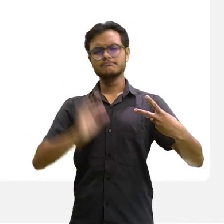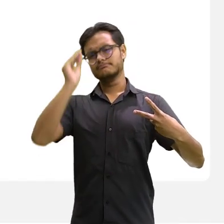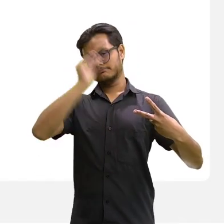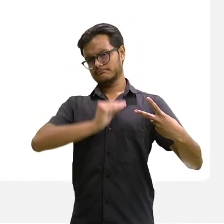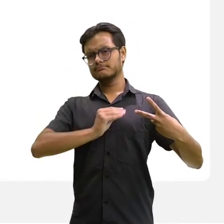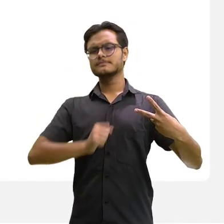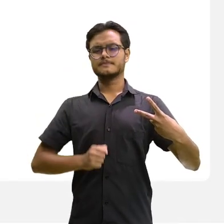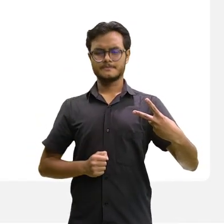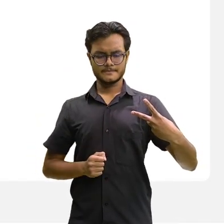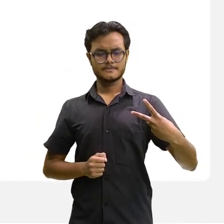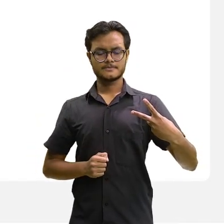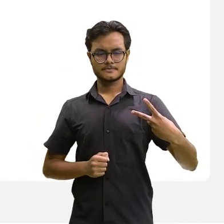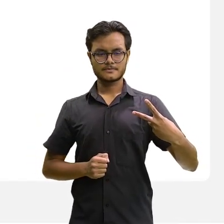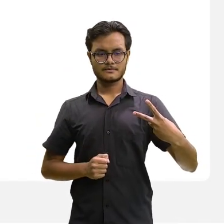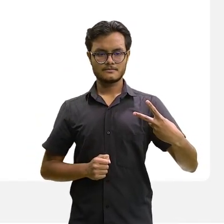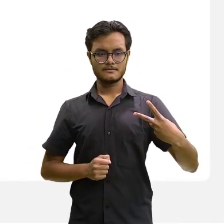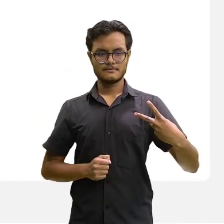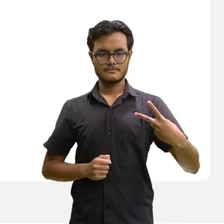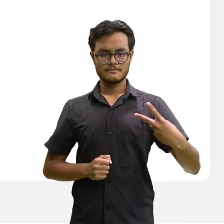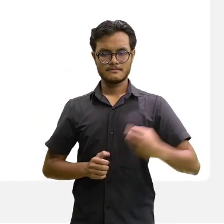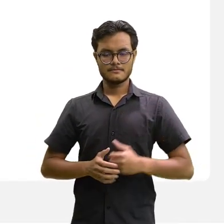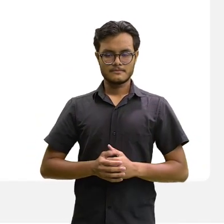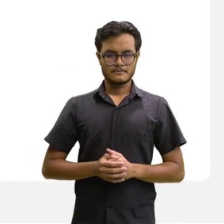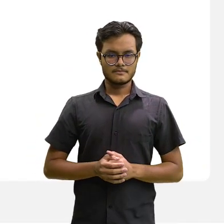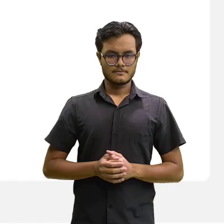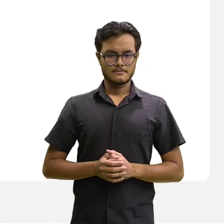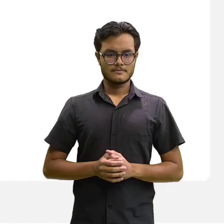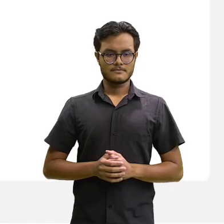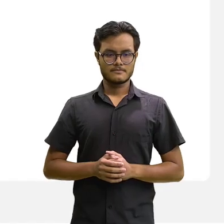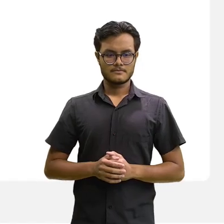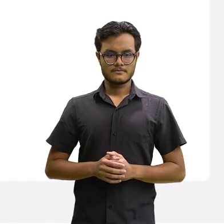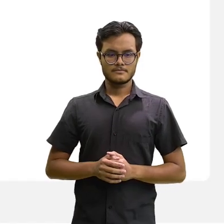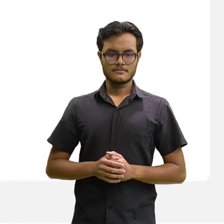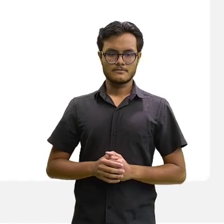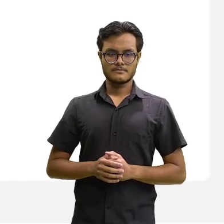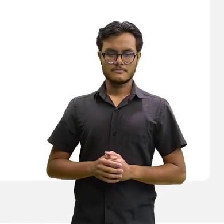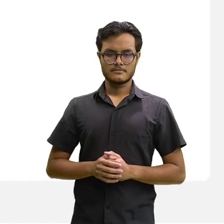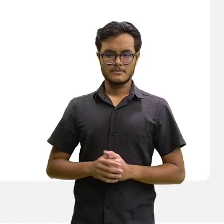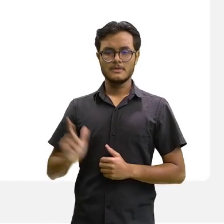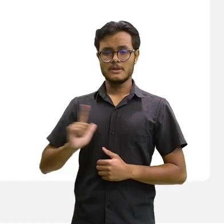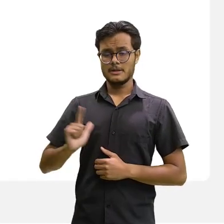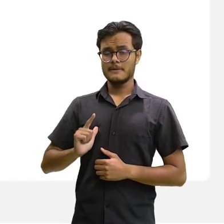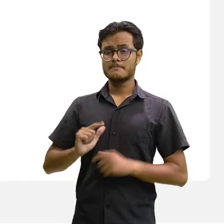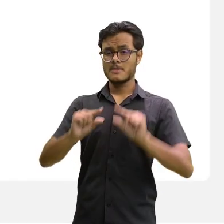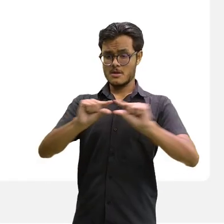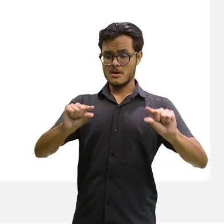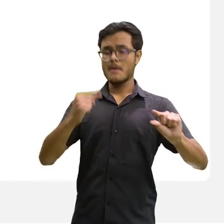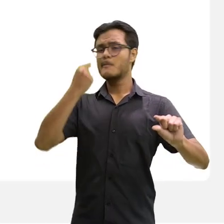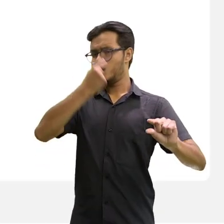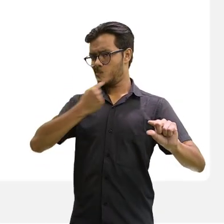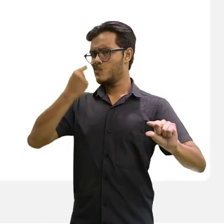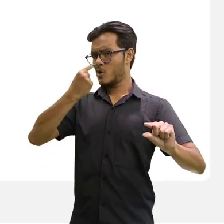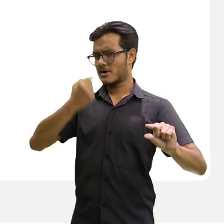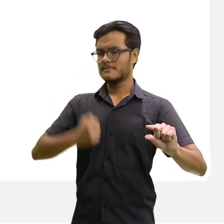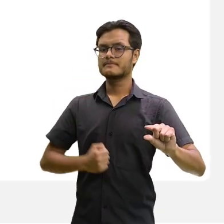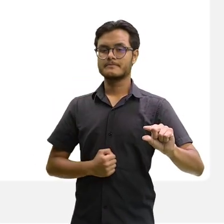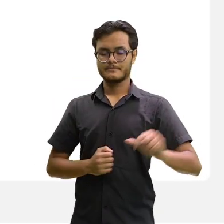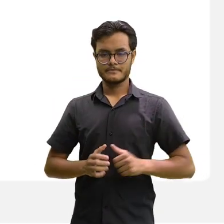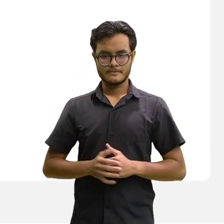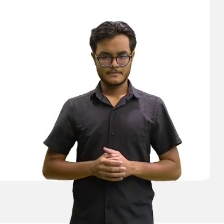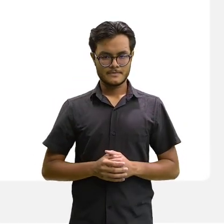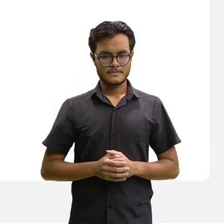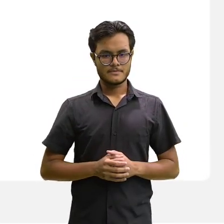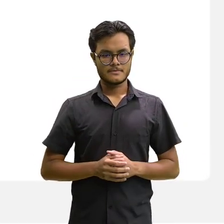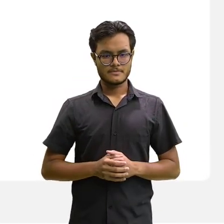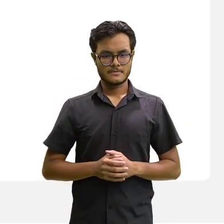enzima X é secretada pela glândula, presente onde? Na boca. E é responsável pela hidrólise de moléculas